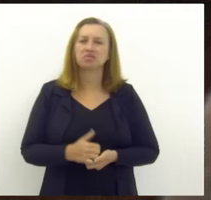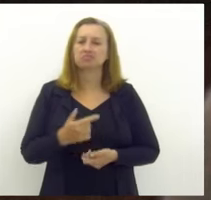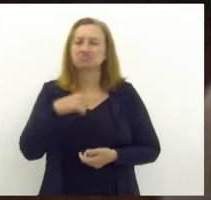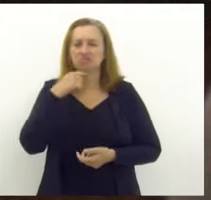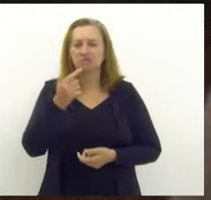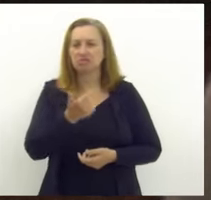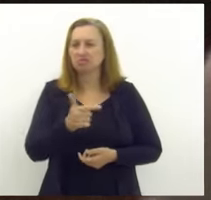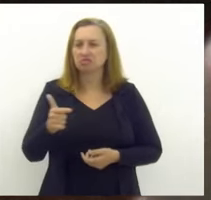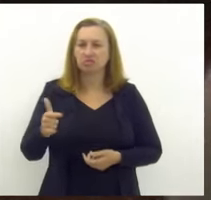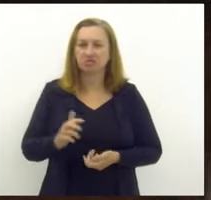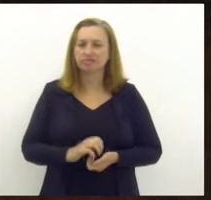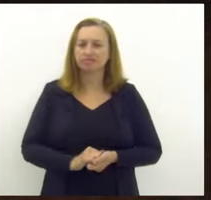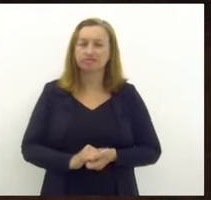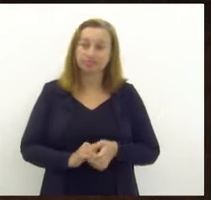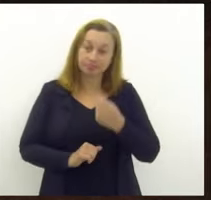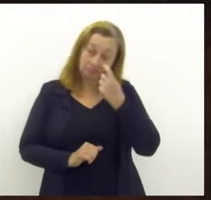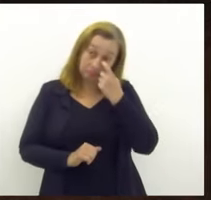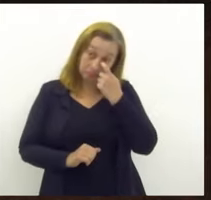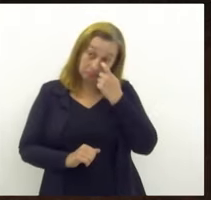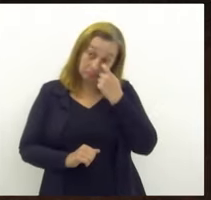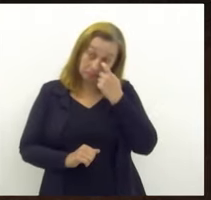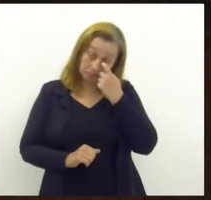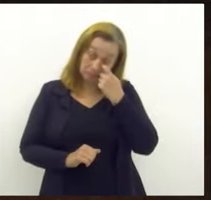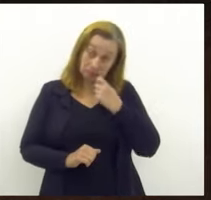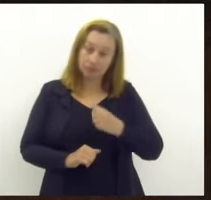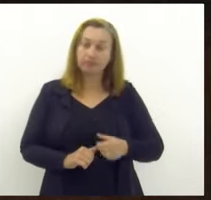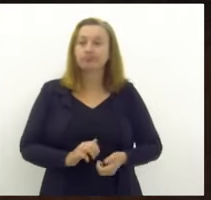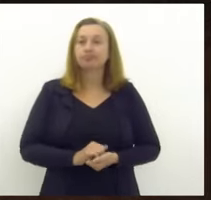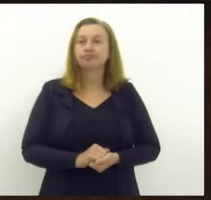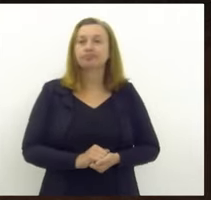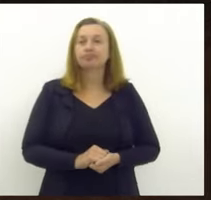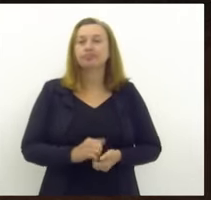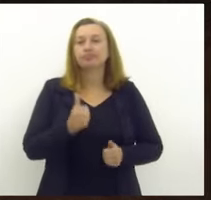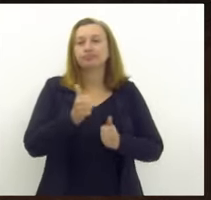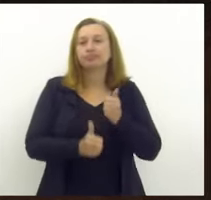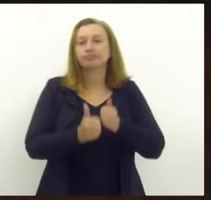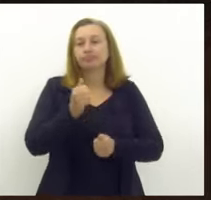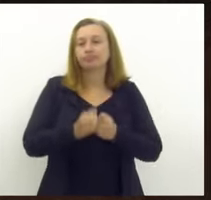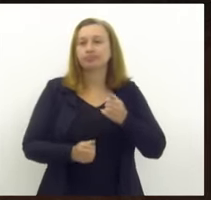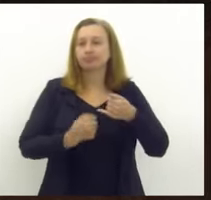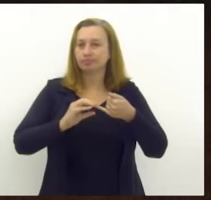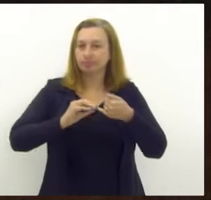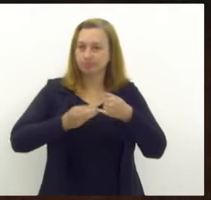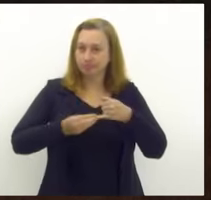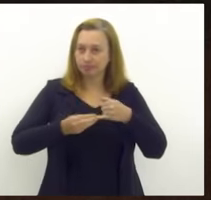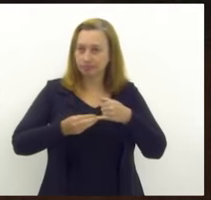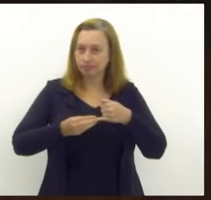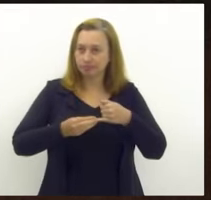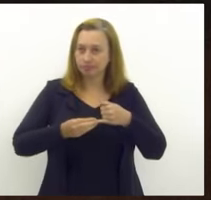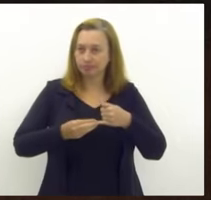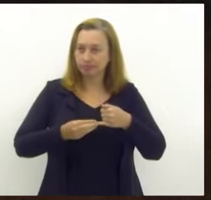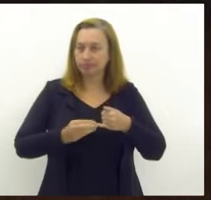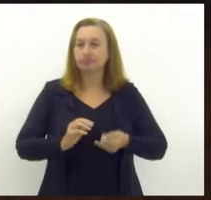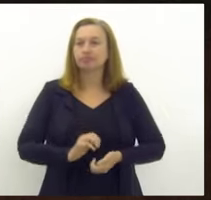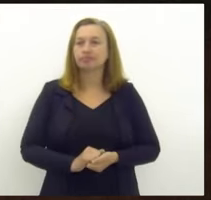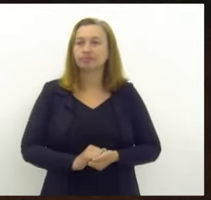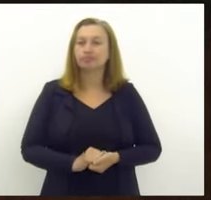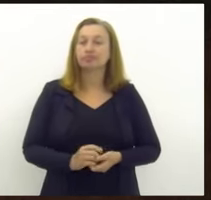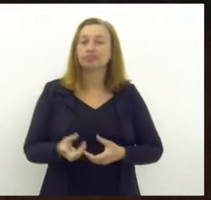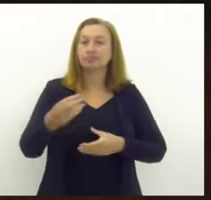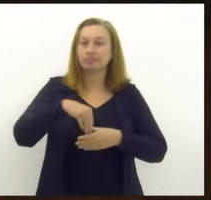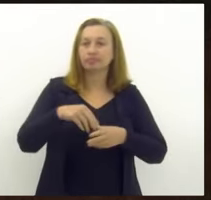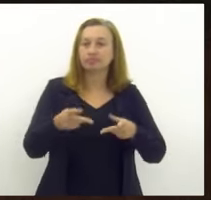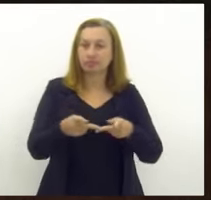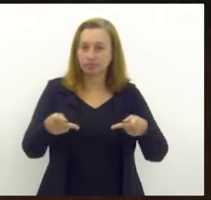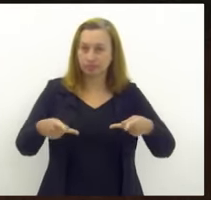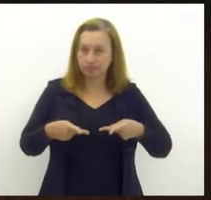dúvida de que as operações internas com arroz e feijão tem a ver com o que tá no prto